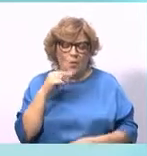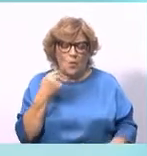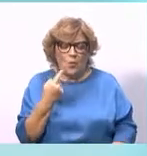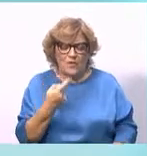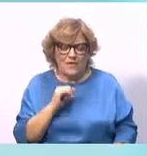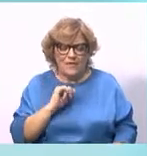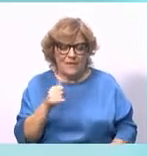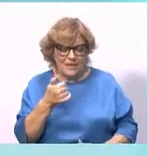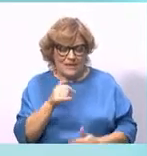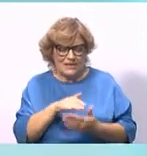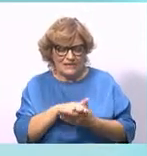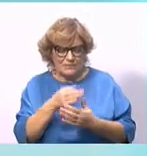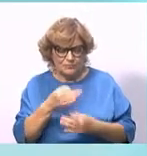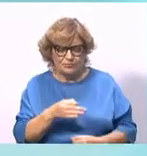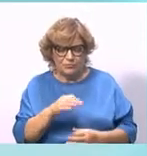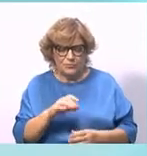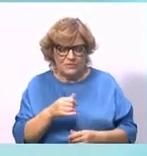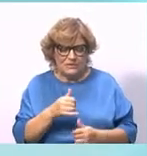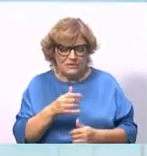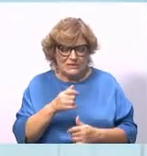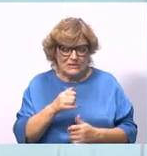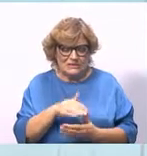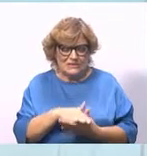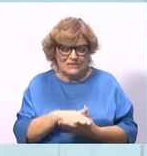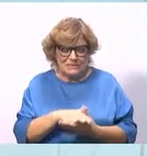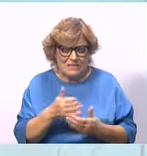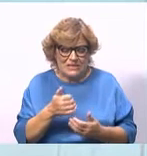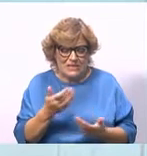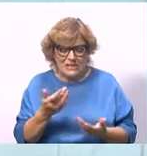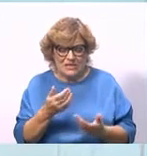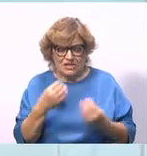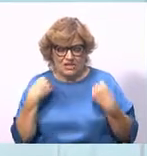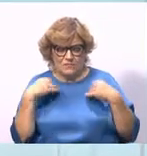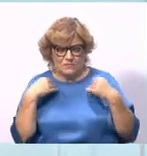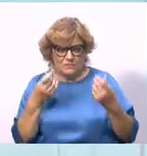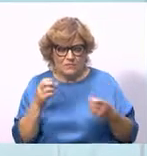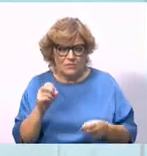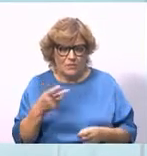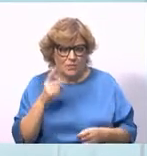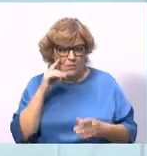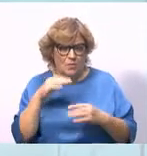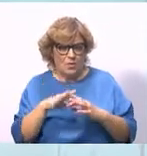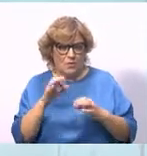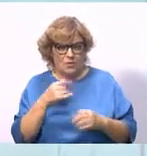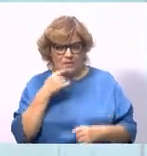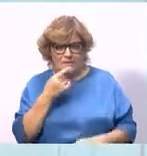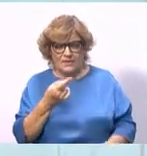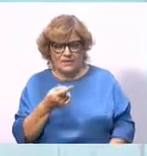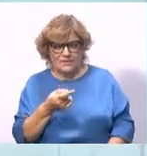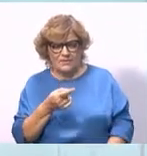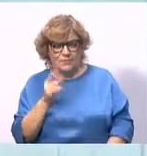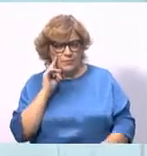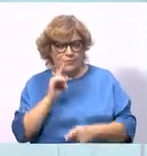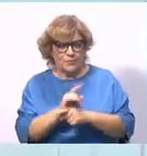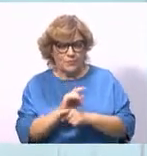com o calçado, as sapatilhas. Com certeza que sim. Como é que deve ser feita essa escolha? A semelhança que eu dizia para o uso